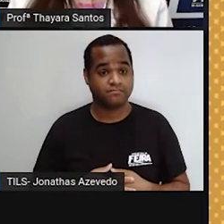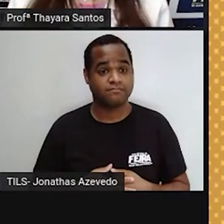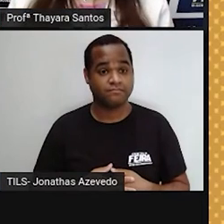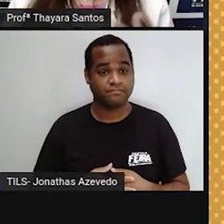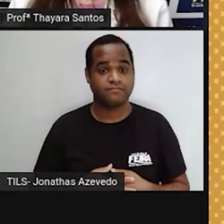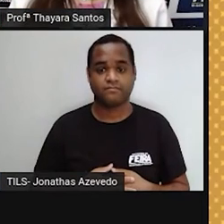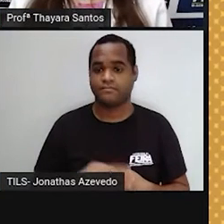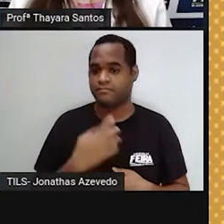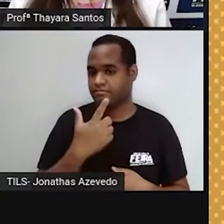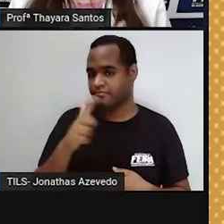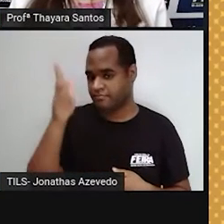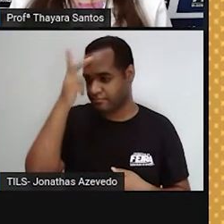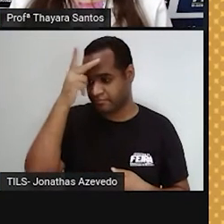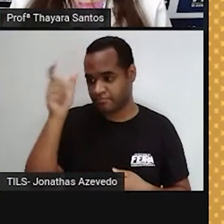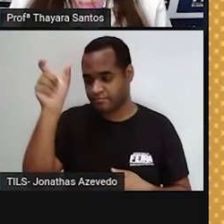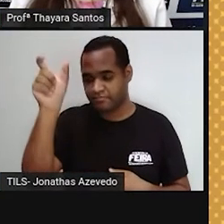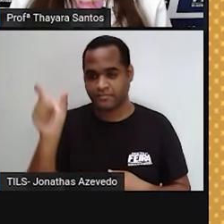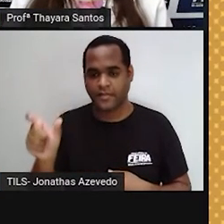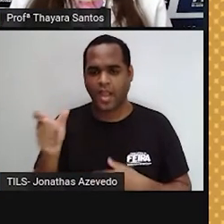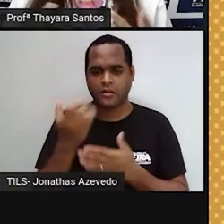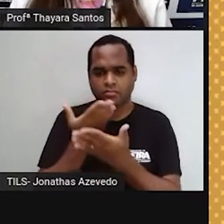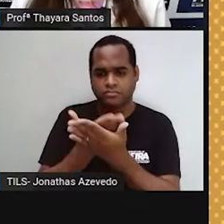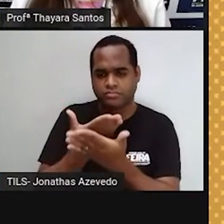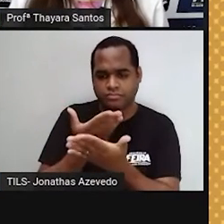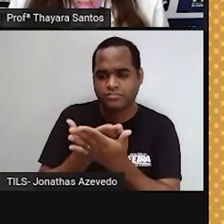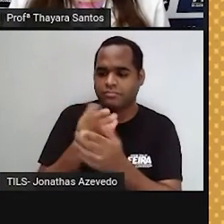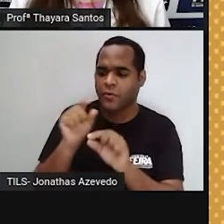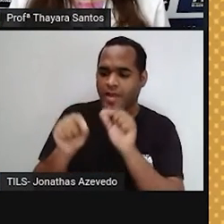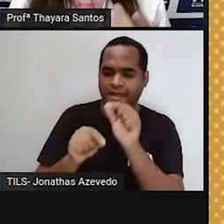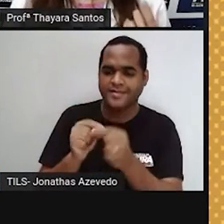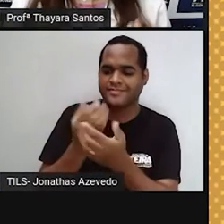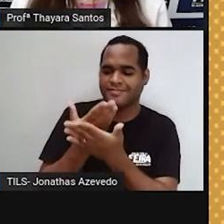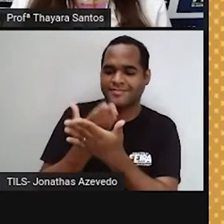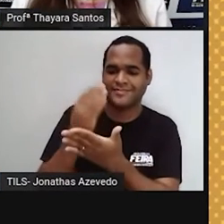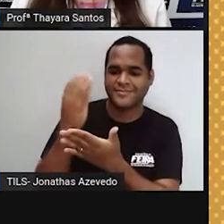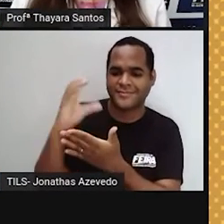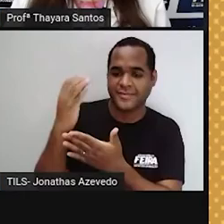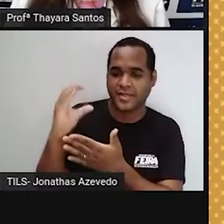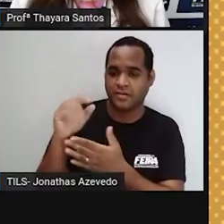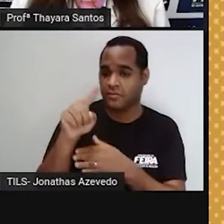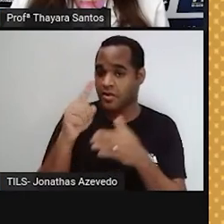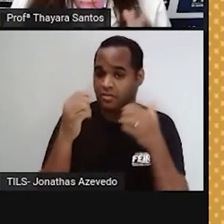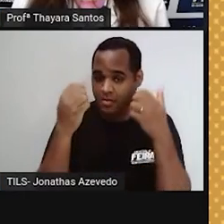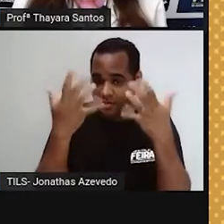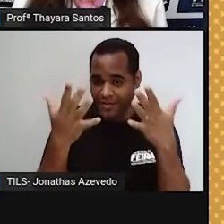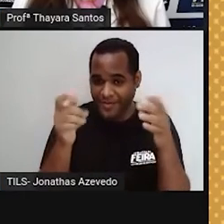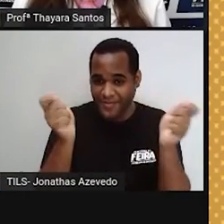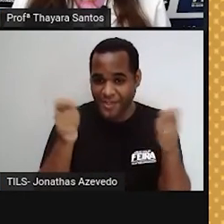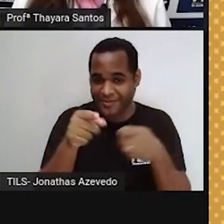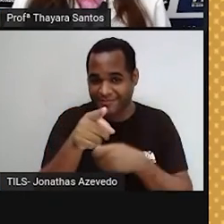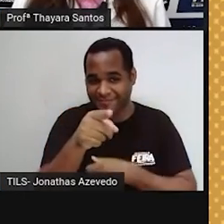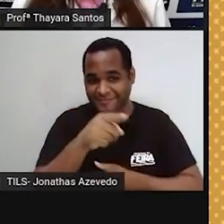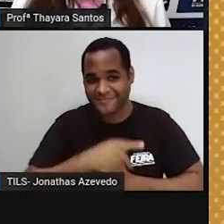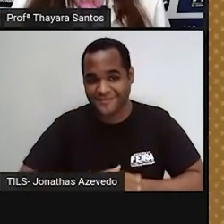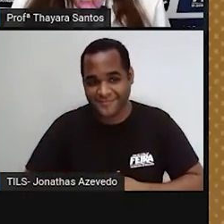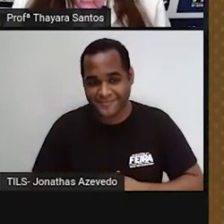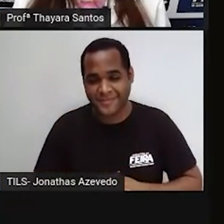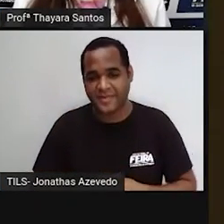próximo pesquisador, um próximo cientista que vai trazer novas teorias pode ser você que está aí do outro lado? Quem sabe, hein?